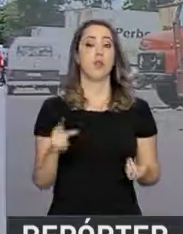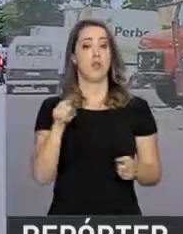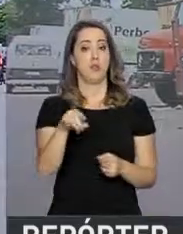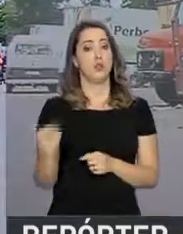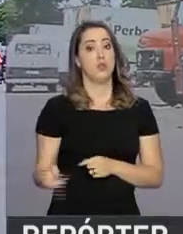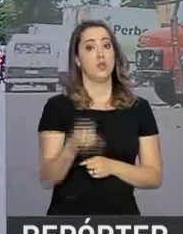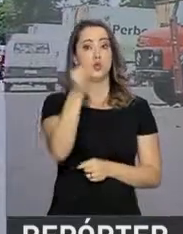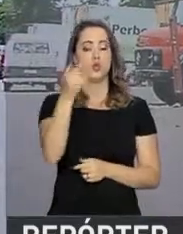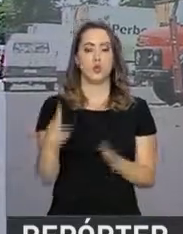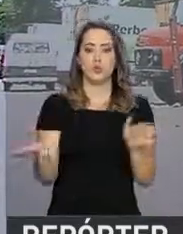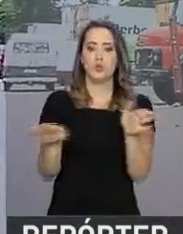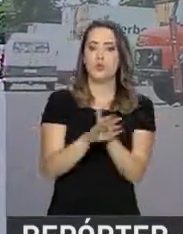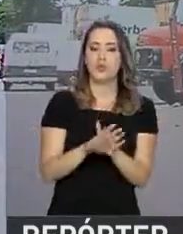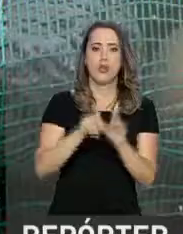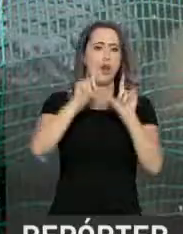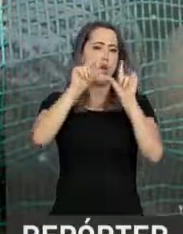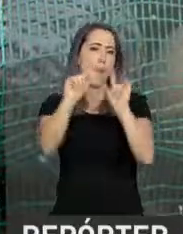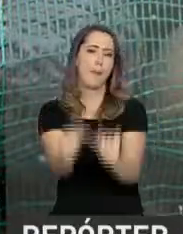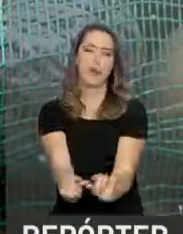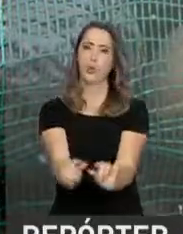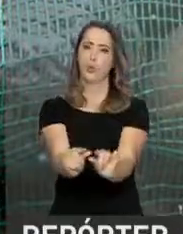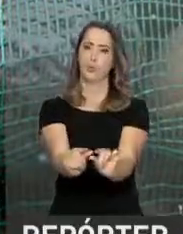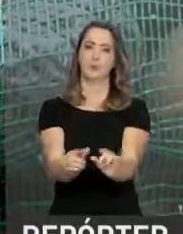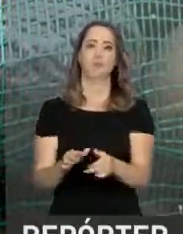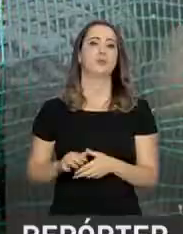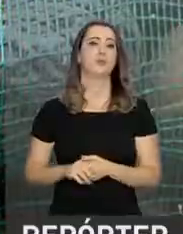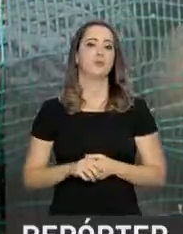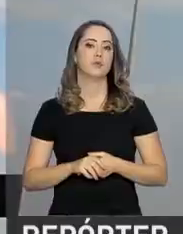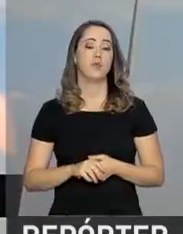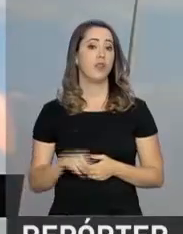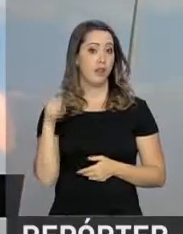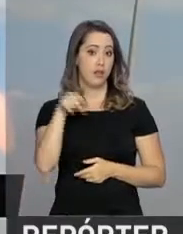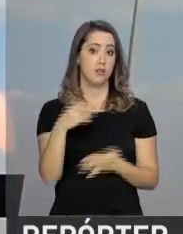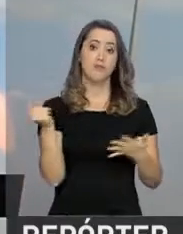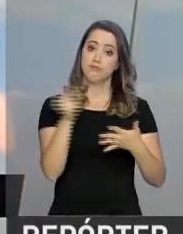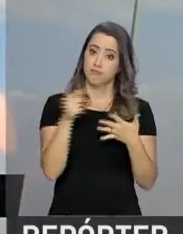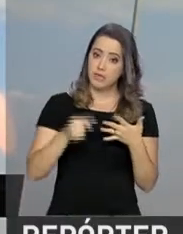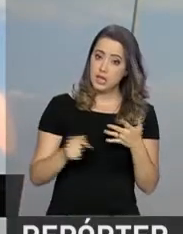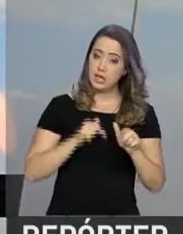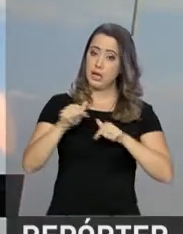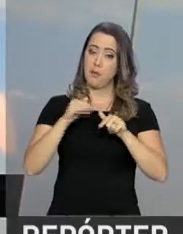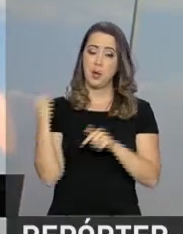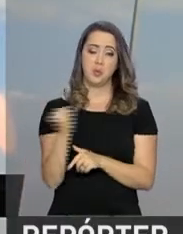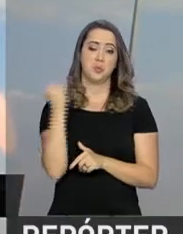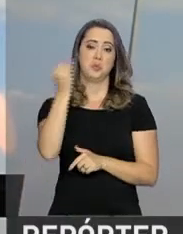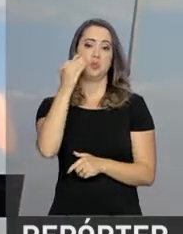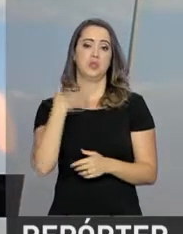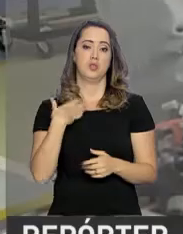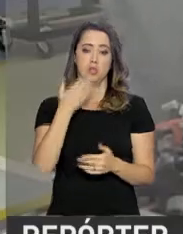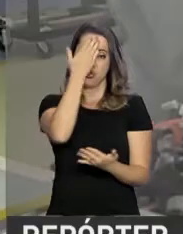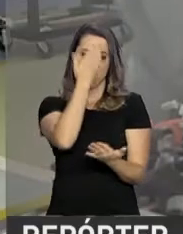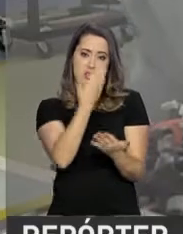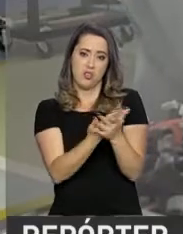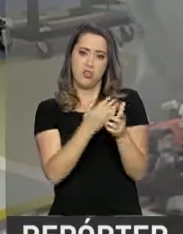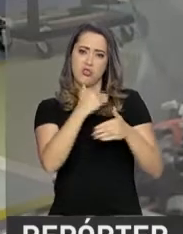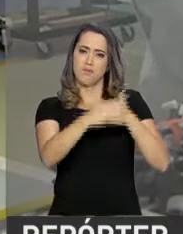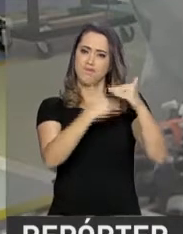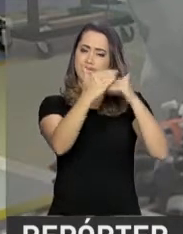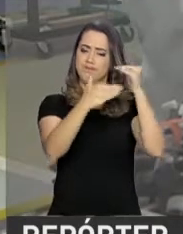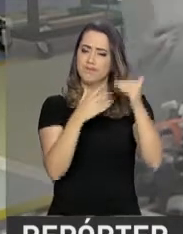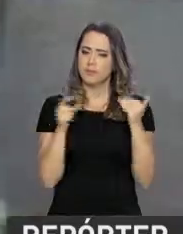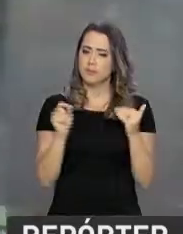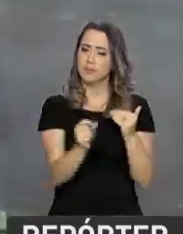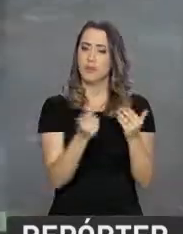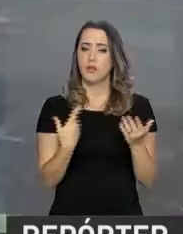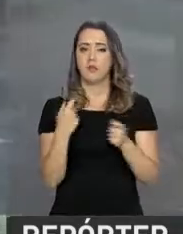os juros chegaram ao menor patamar da história. Com medidas estruturantes, a confiança foi